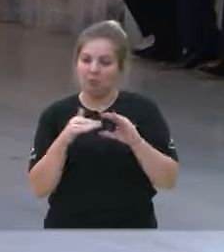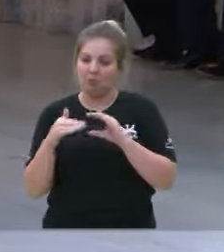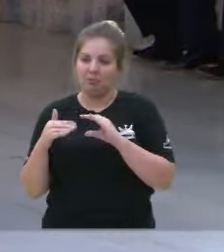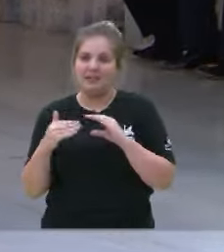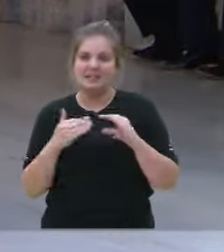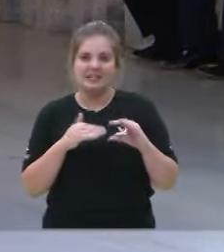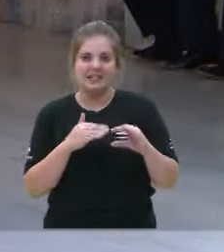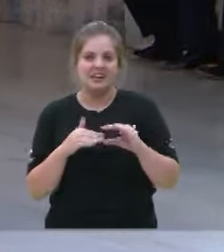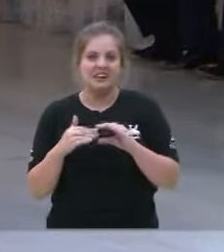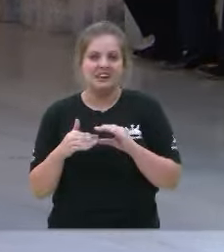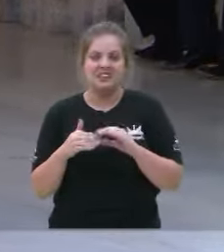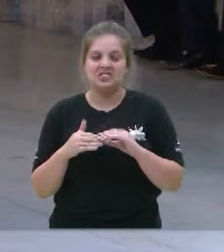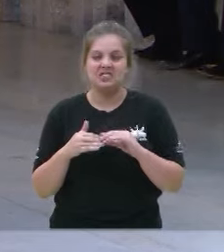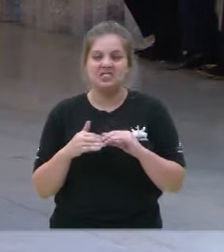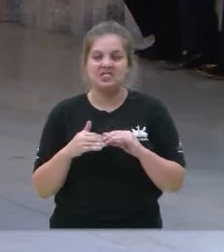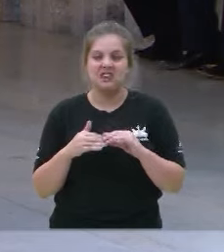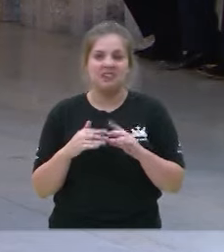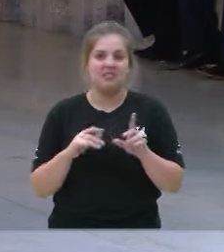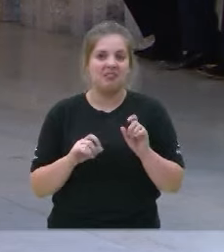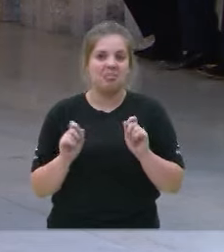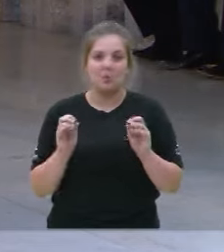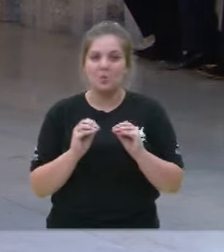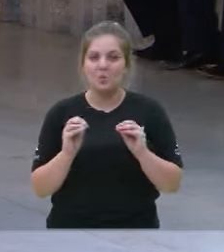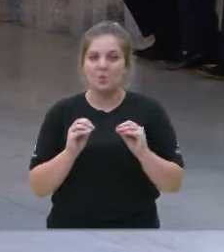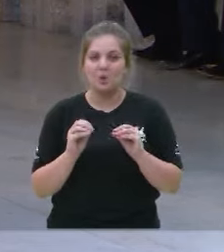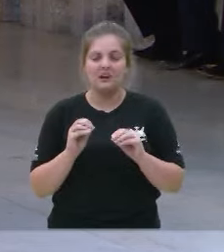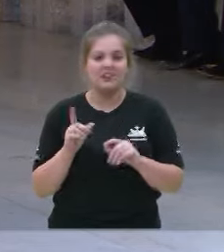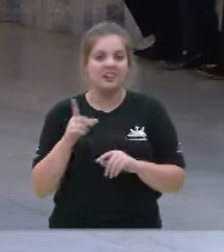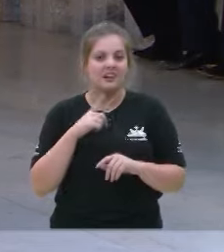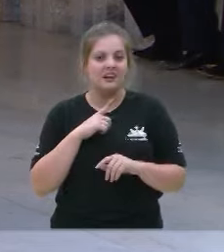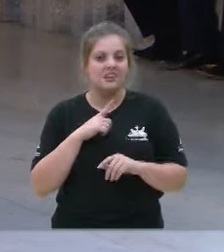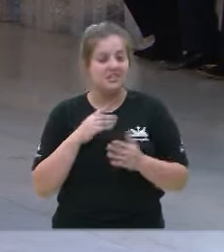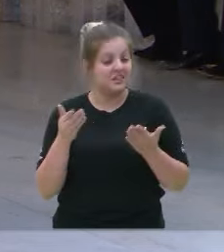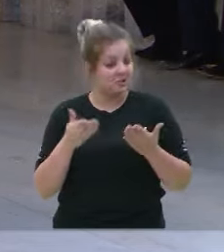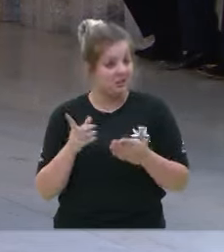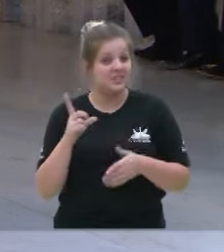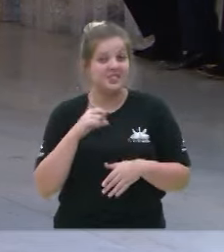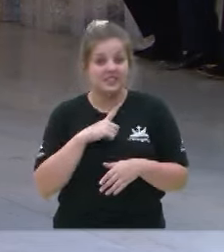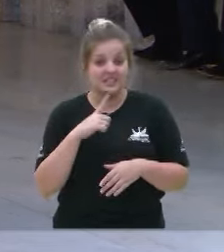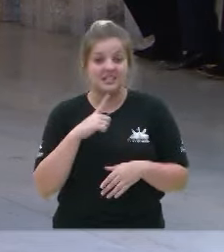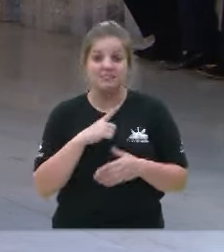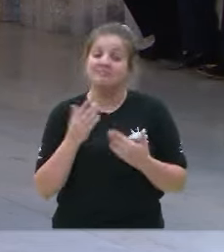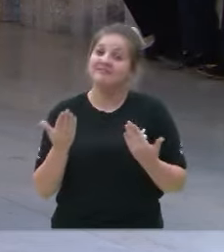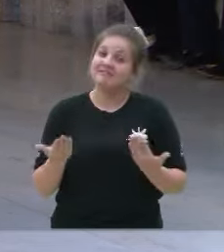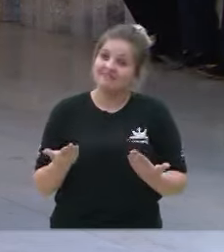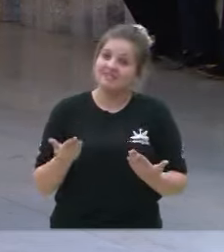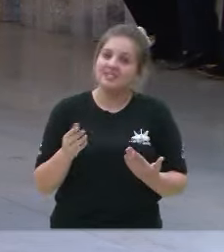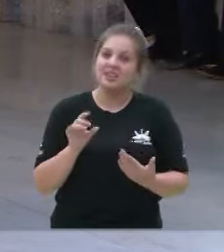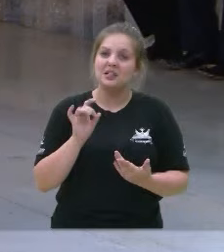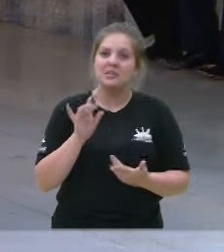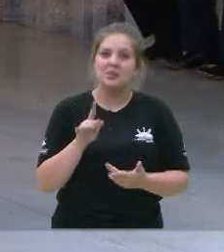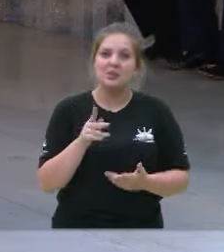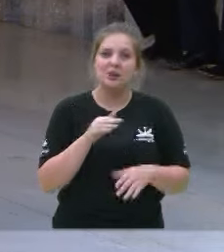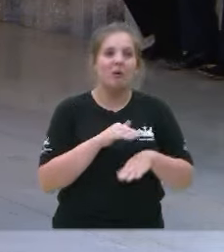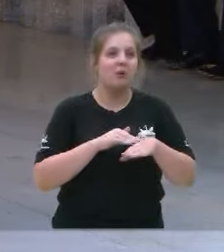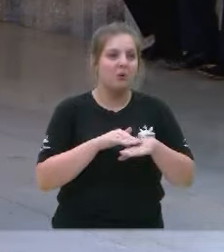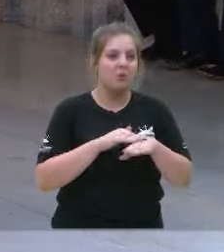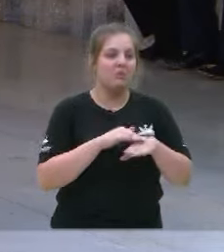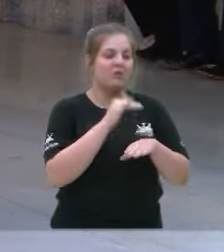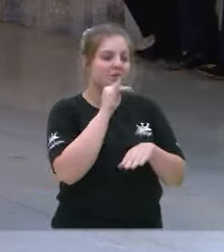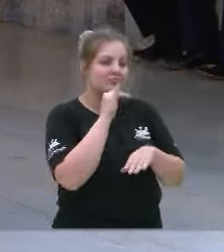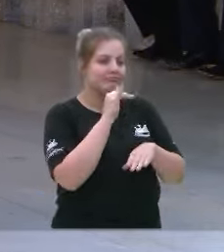havia internet não havia nada disso que temos hoje era na boca na